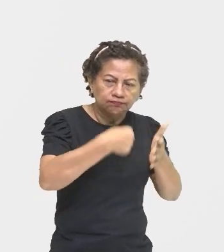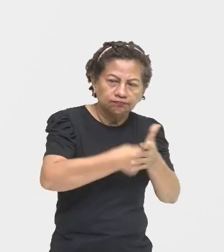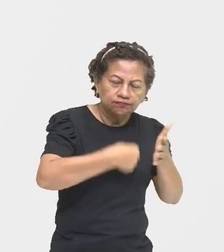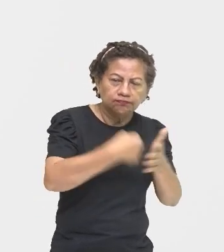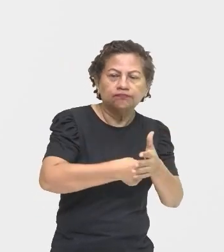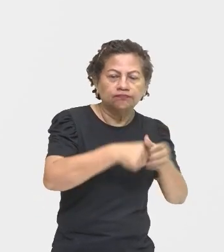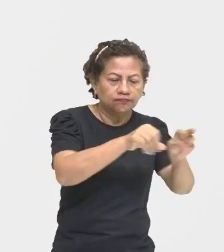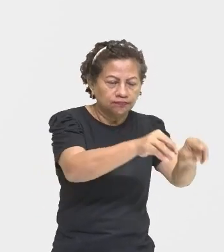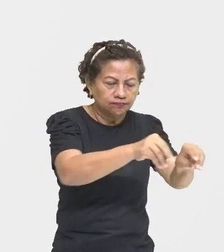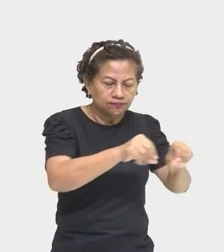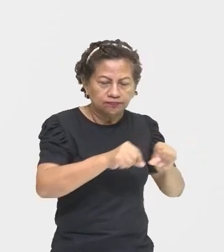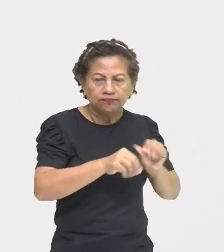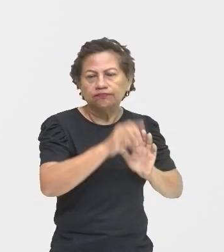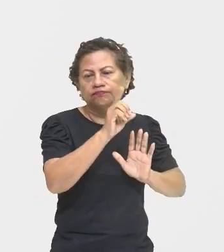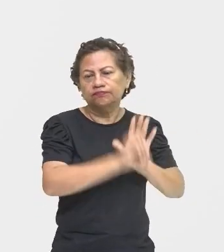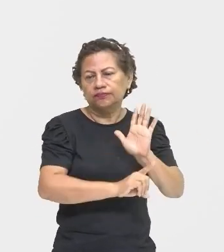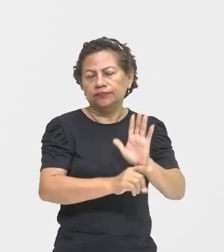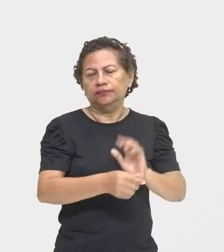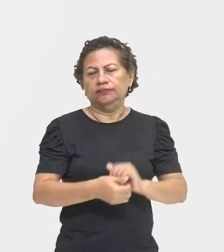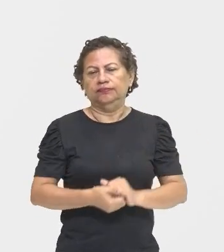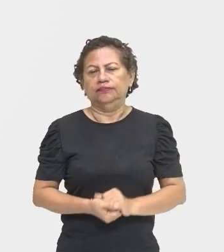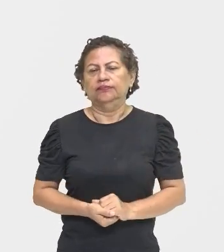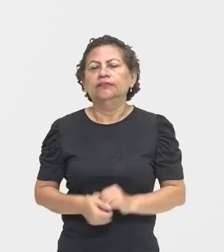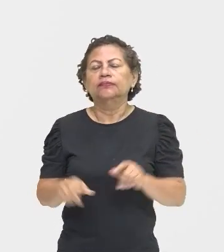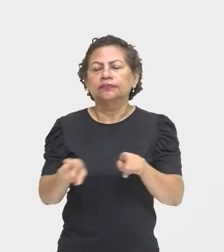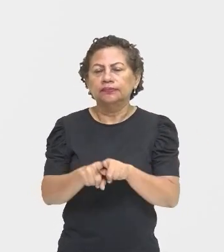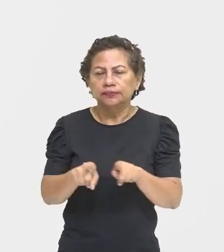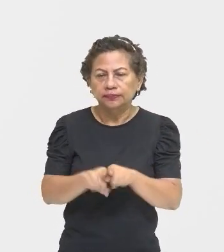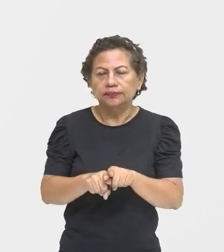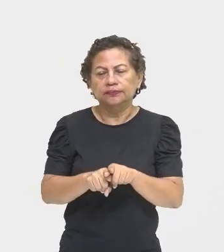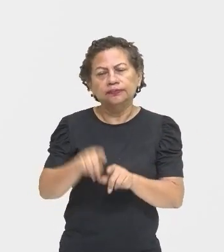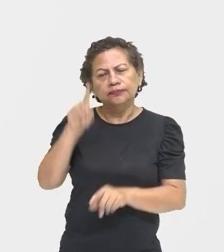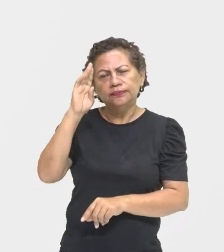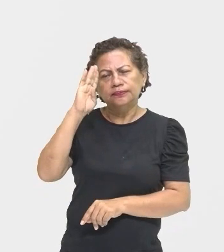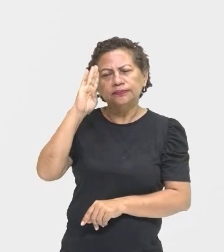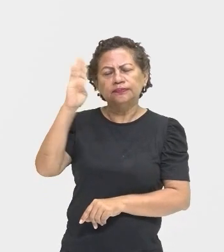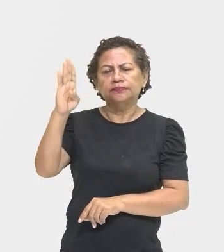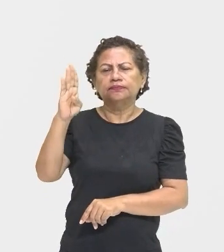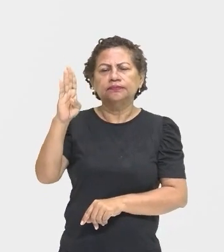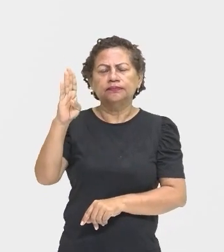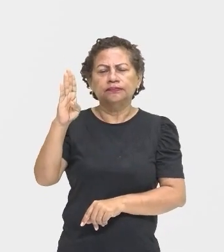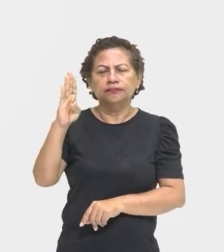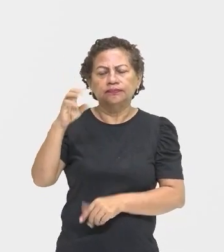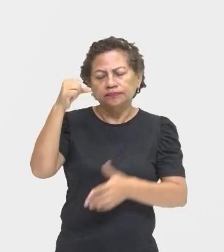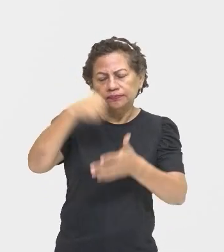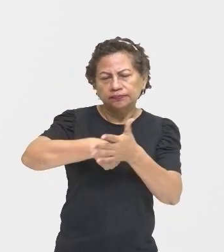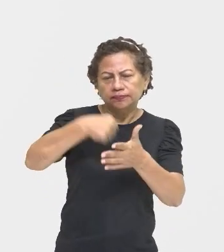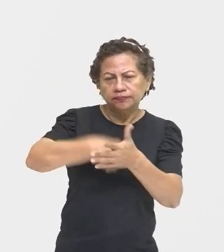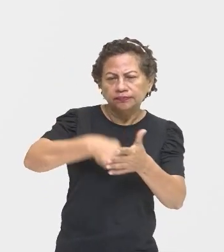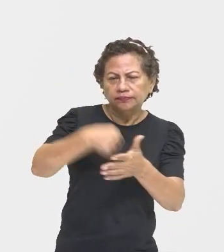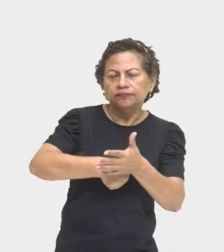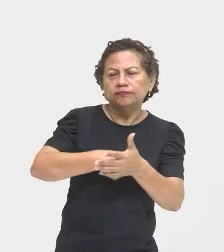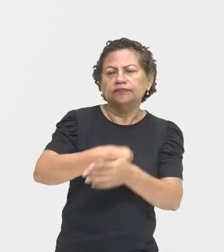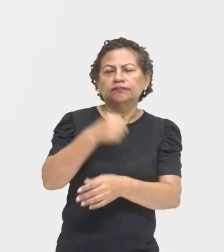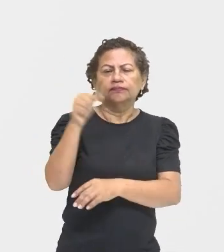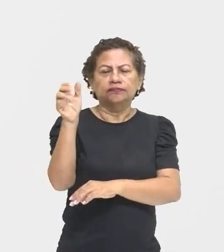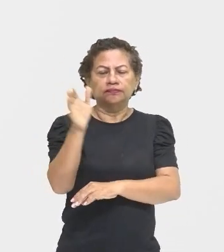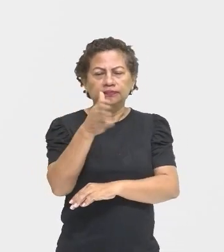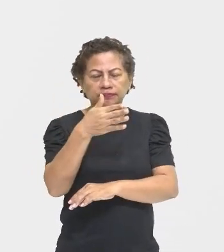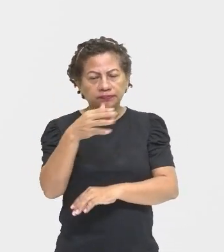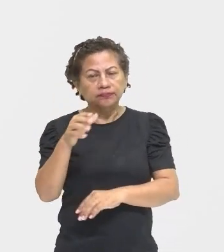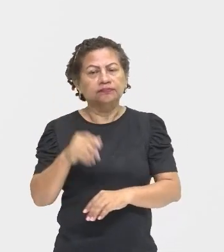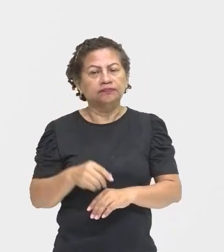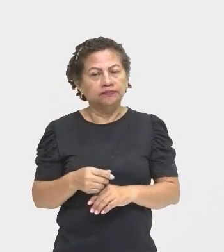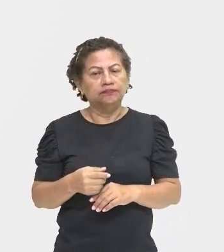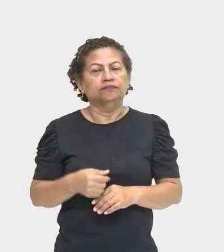tudo bem? E aí a gente vai ver também quais são as principais bandeiras de lutas desses movimentos sociais que a